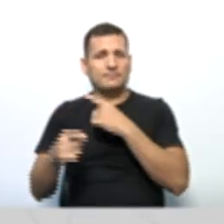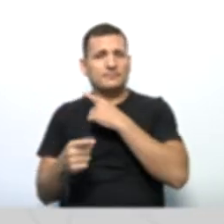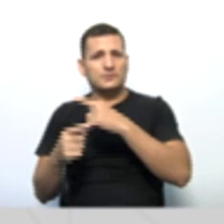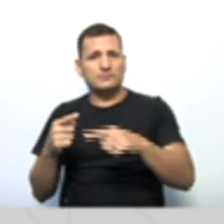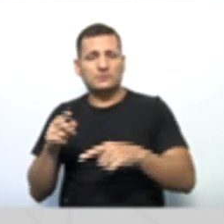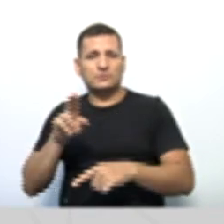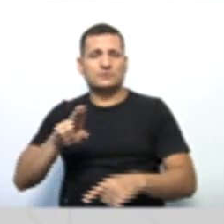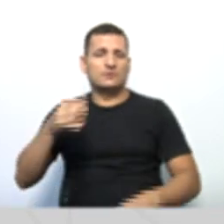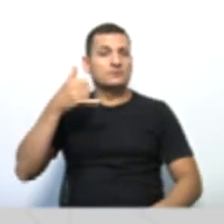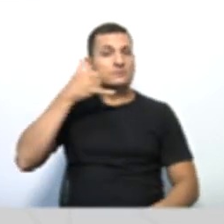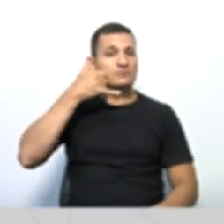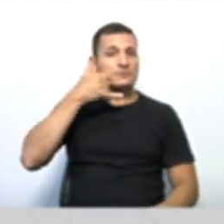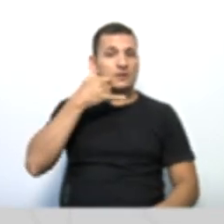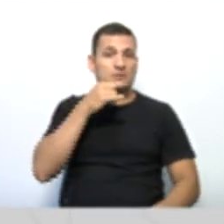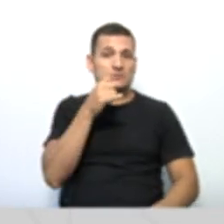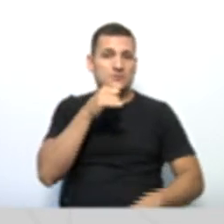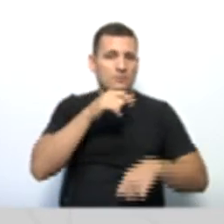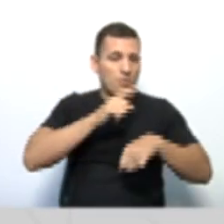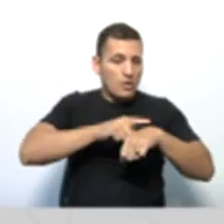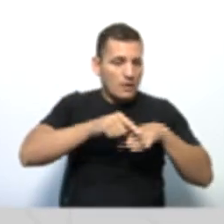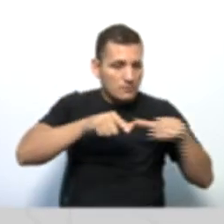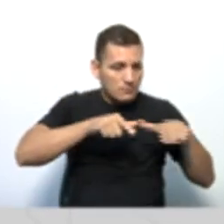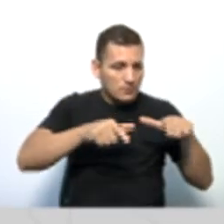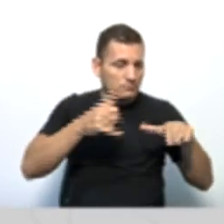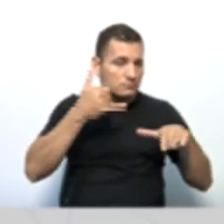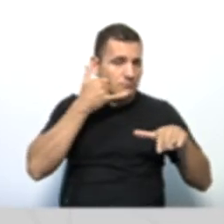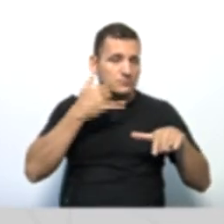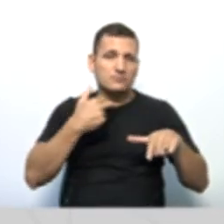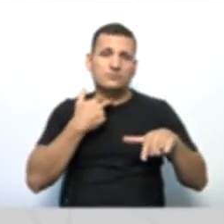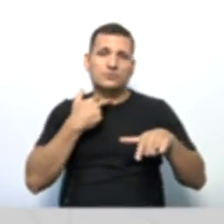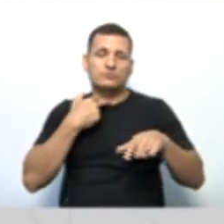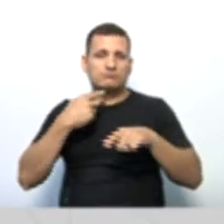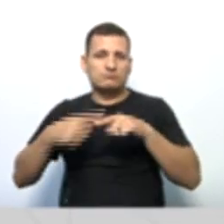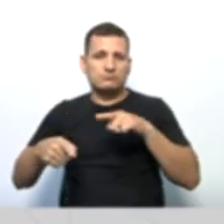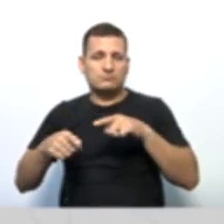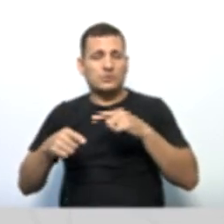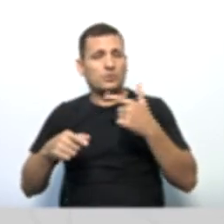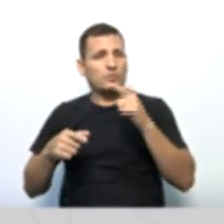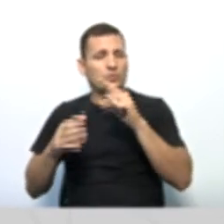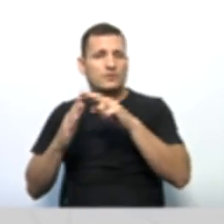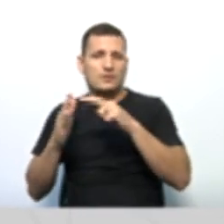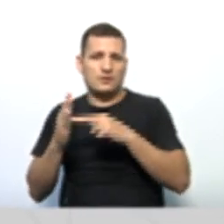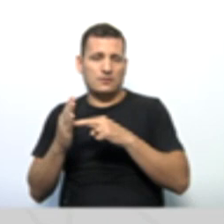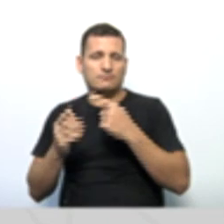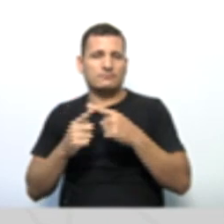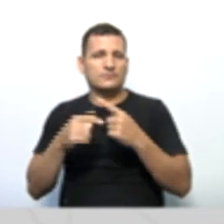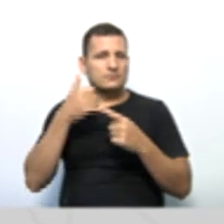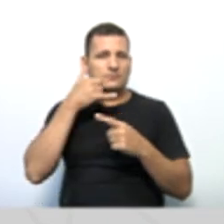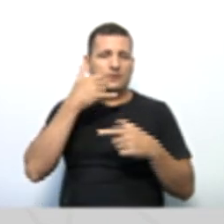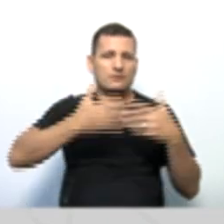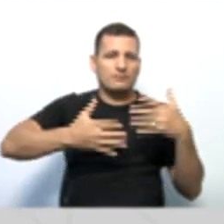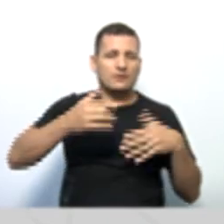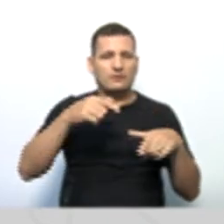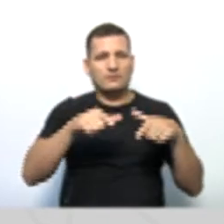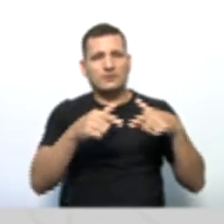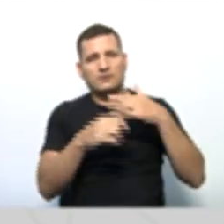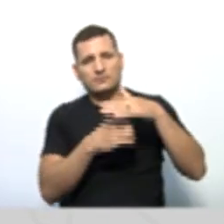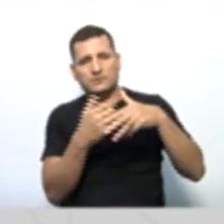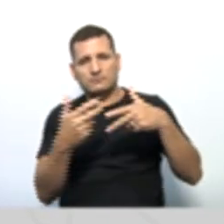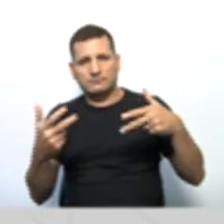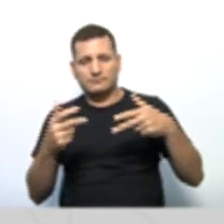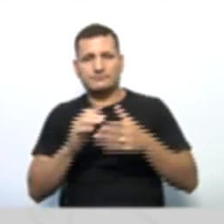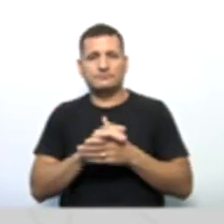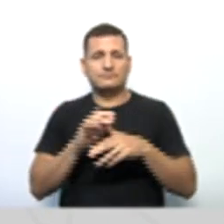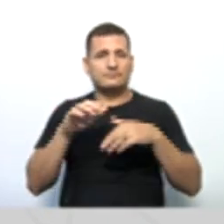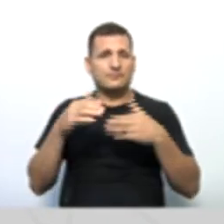o celular durante o horário de expediente. Outra norma de conduta ética, porque o celular estaria deturpando, impedindo o trabalho da empresa. Então,